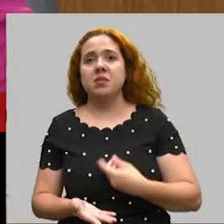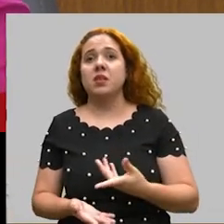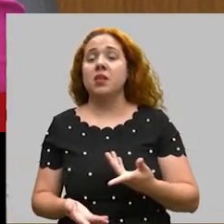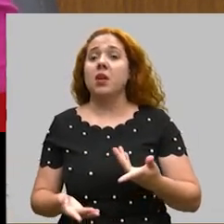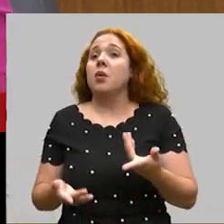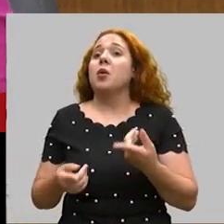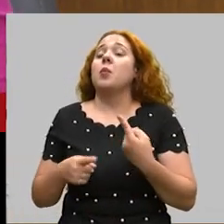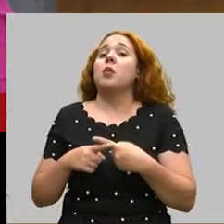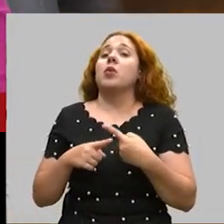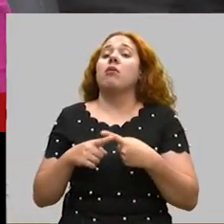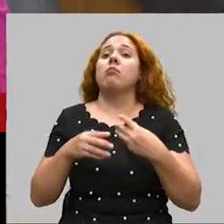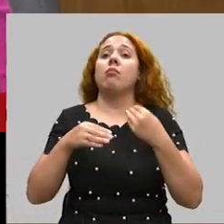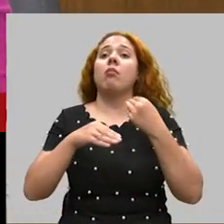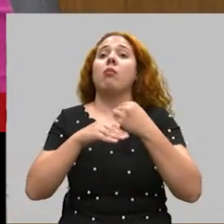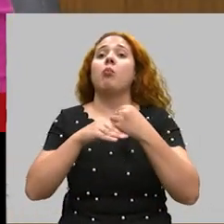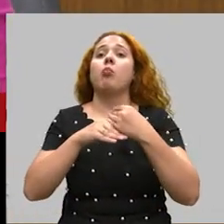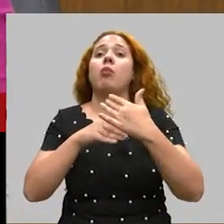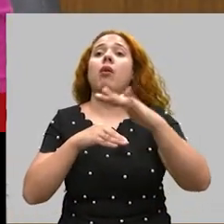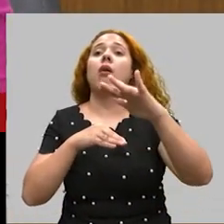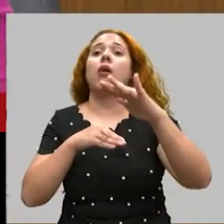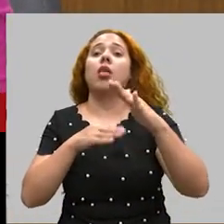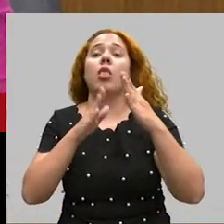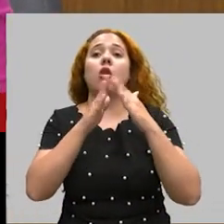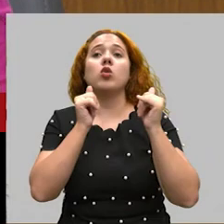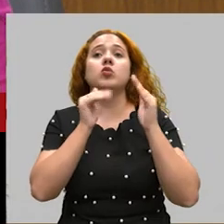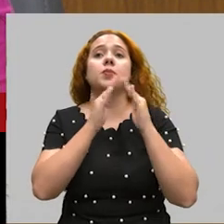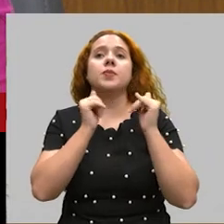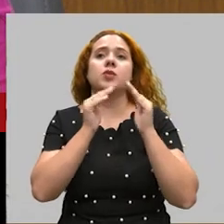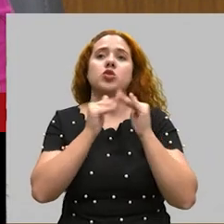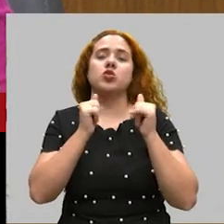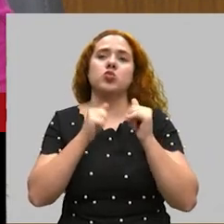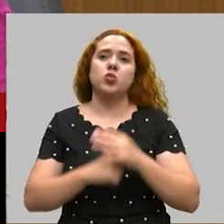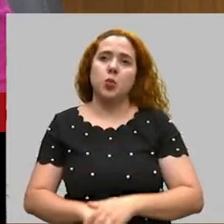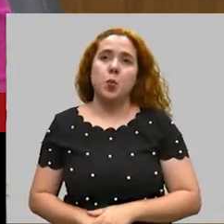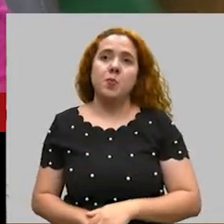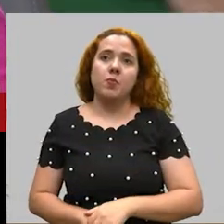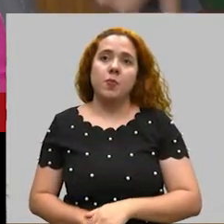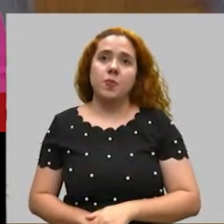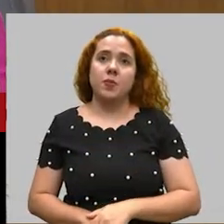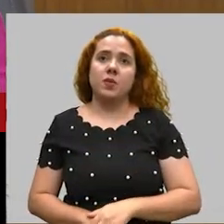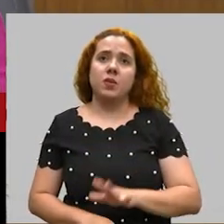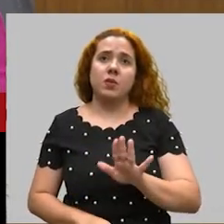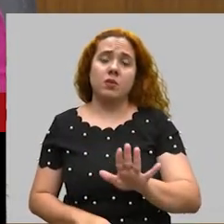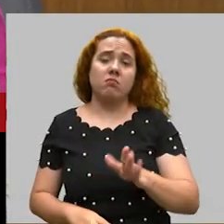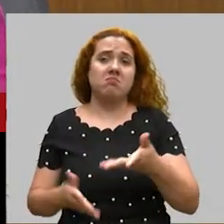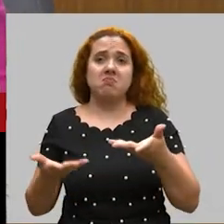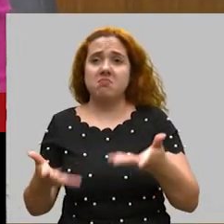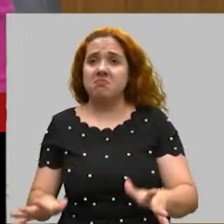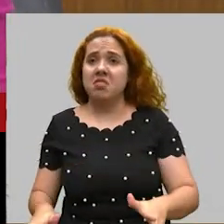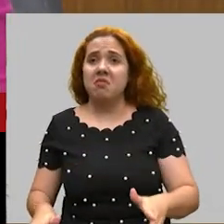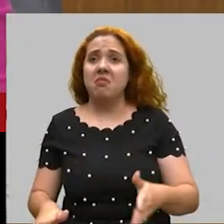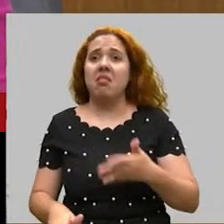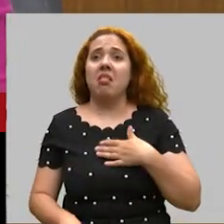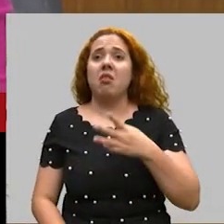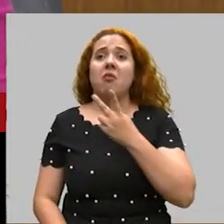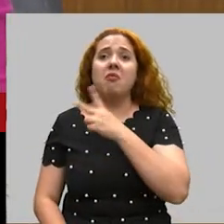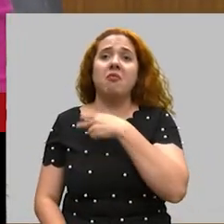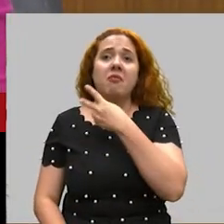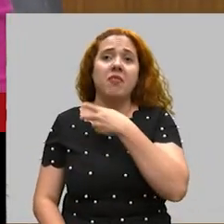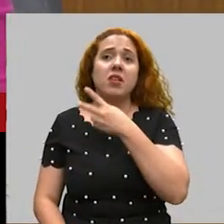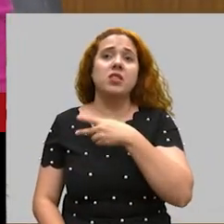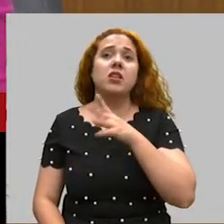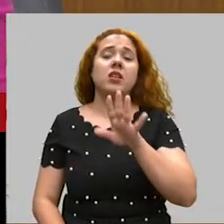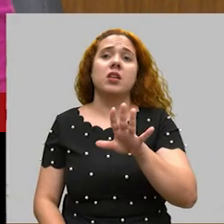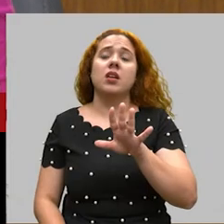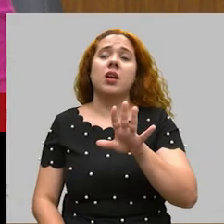demandas o nosso as nossas aflições e hoje eu não quero falar aqui enquanto vereadora eu quero falar aqui Como a